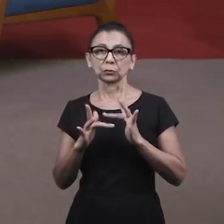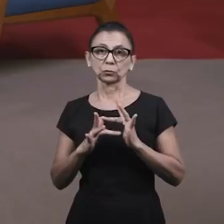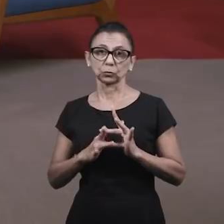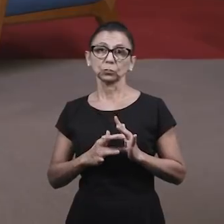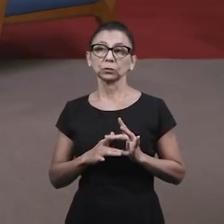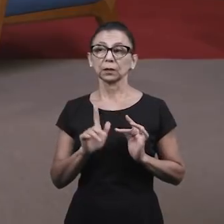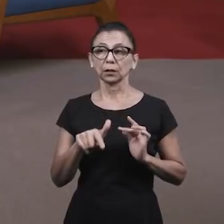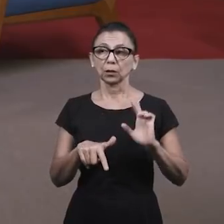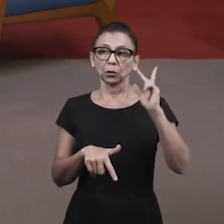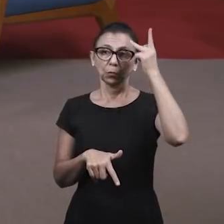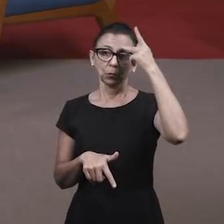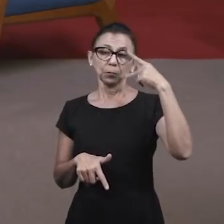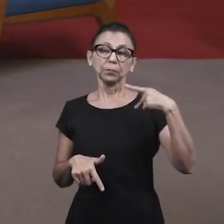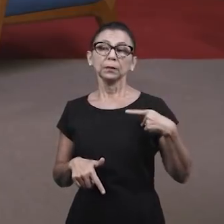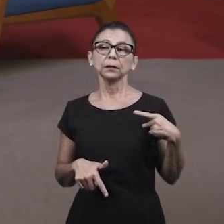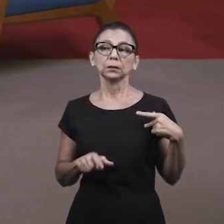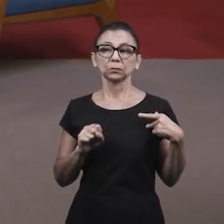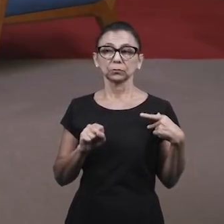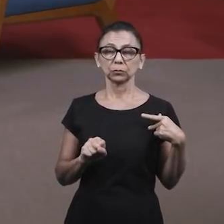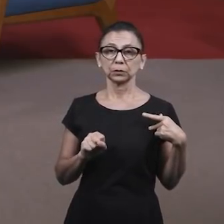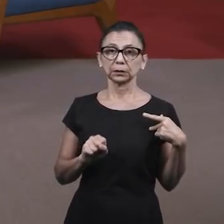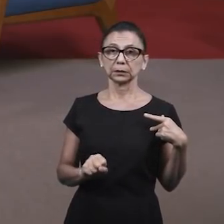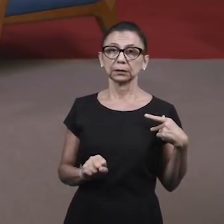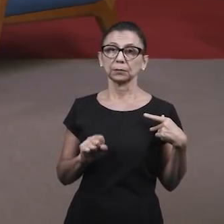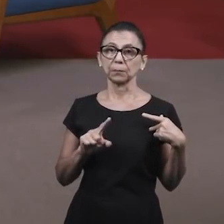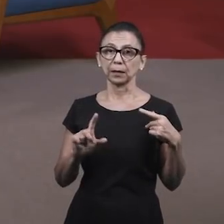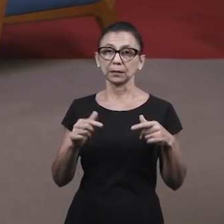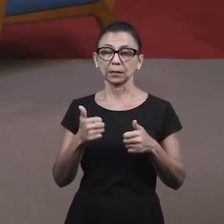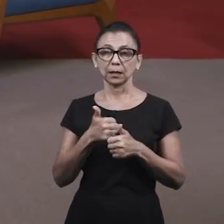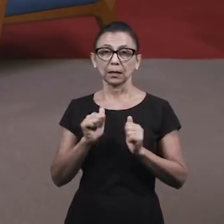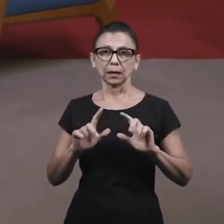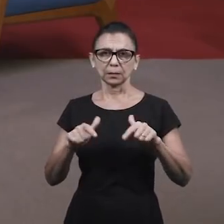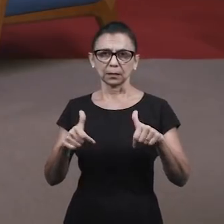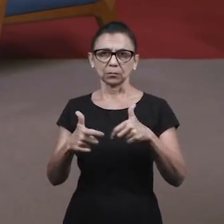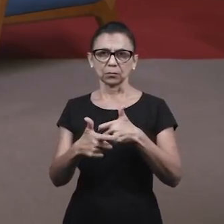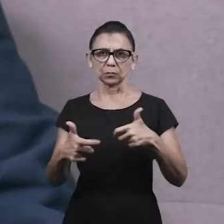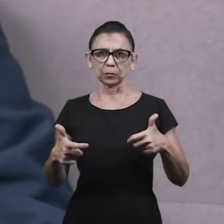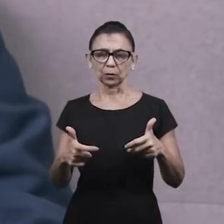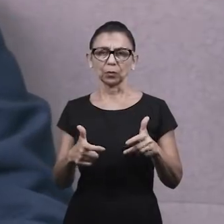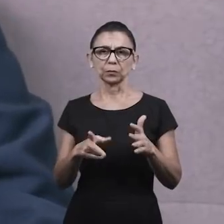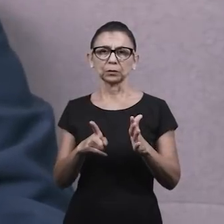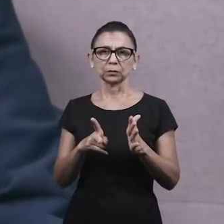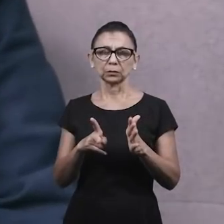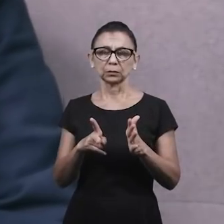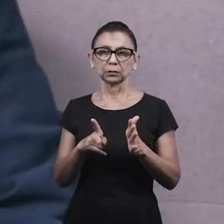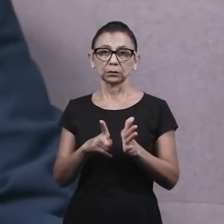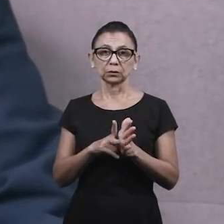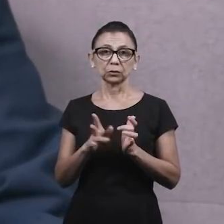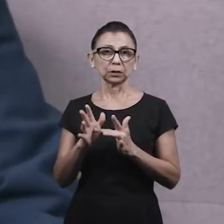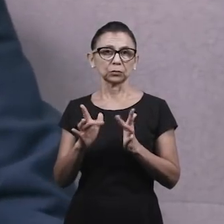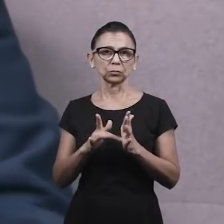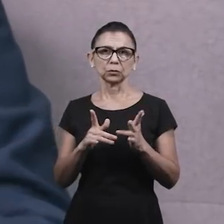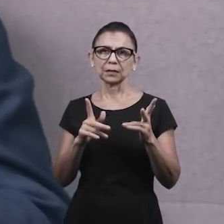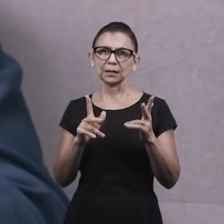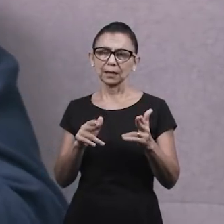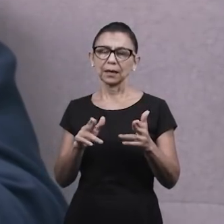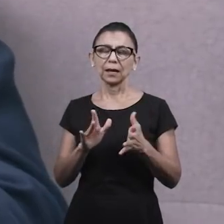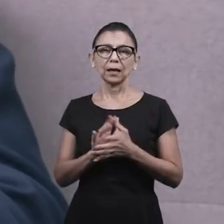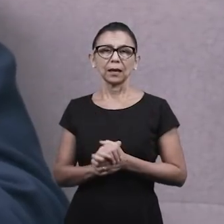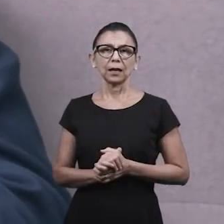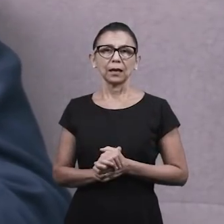né? Acalma-te, mar, aquieta-te. É o Senhor da obra criadora, né? Estabelecendo,